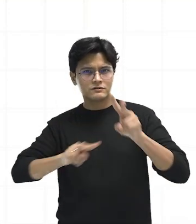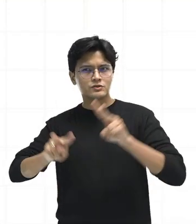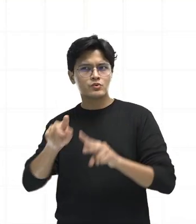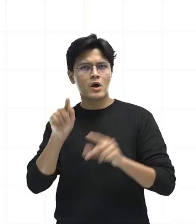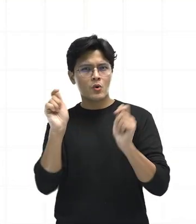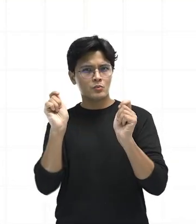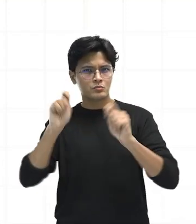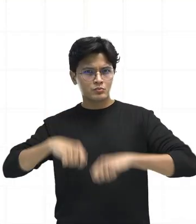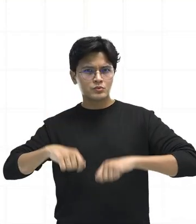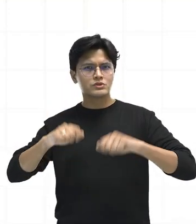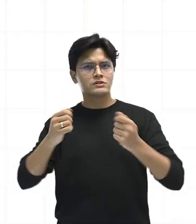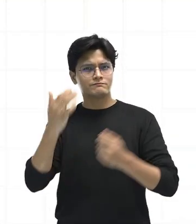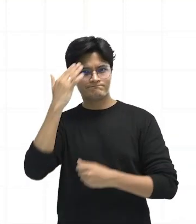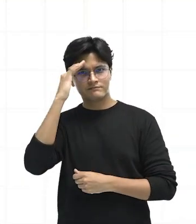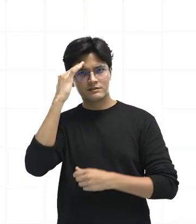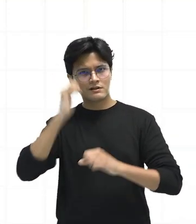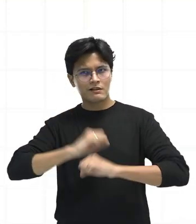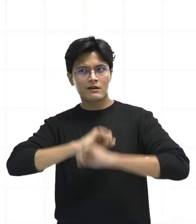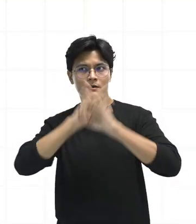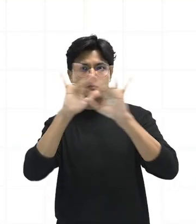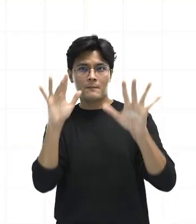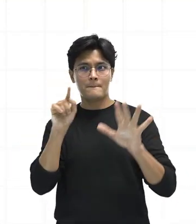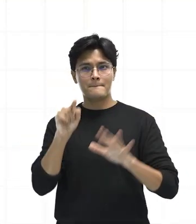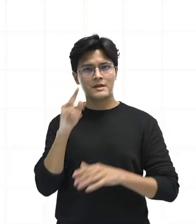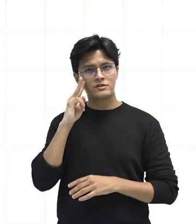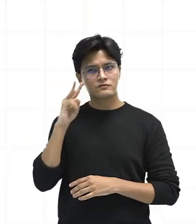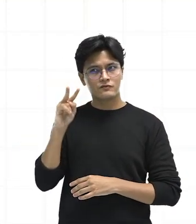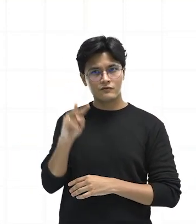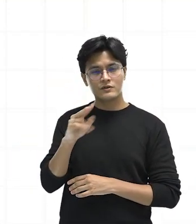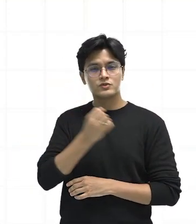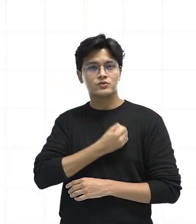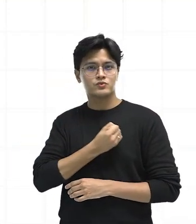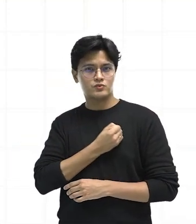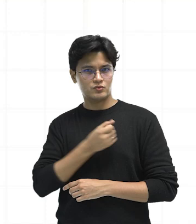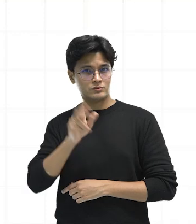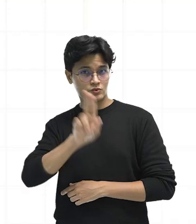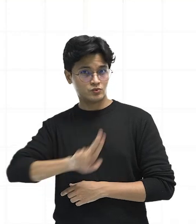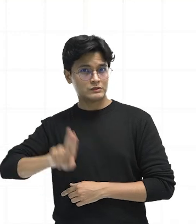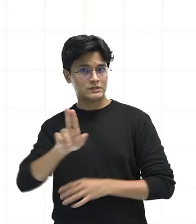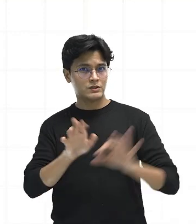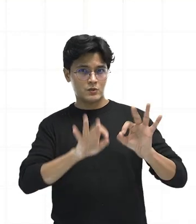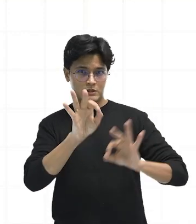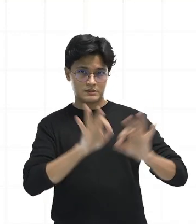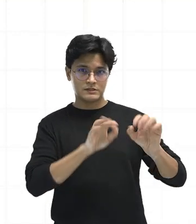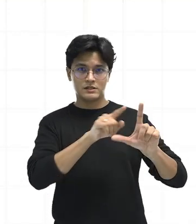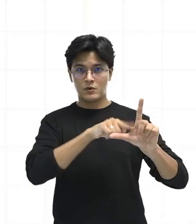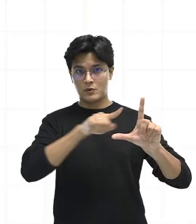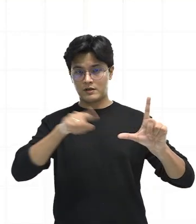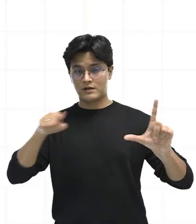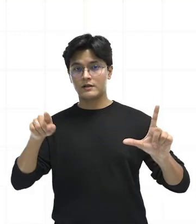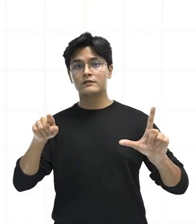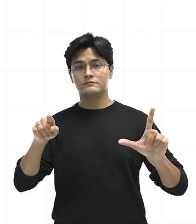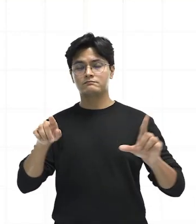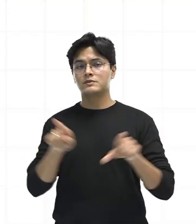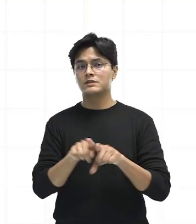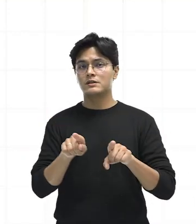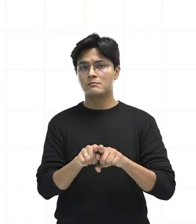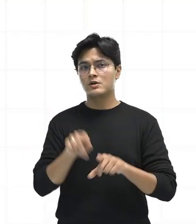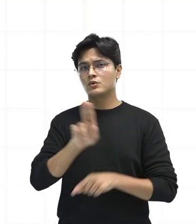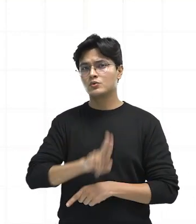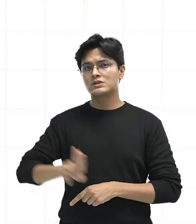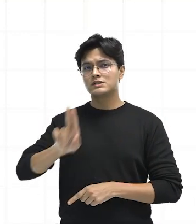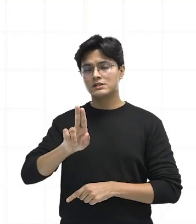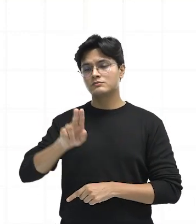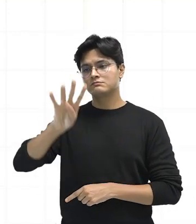analisa os números através de um gráfico, tá? Além dos gráficos, nós também utilizamos